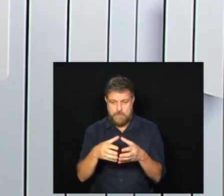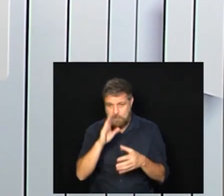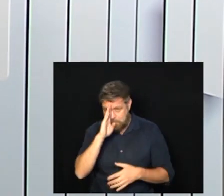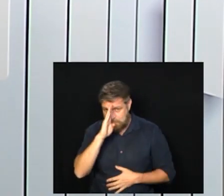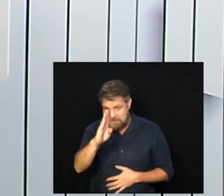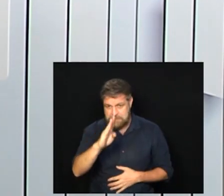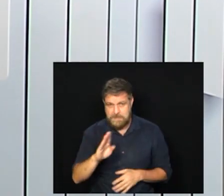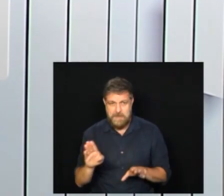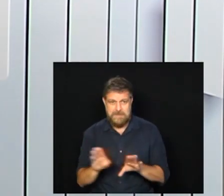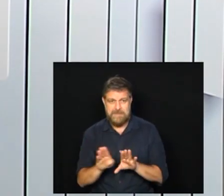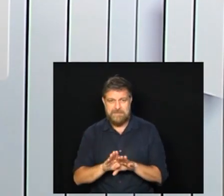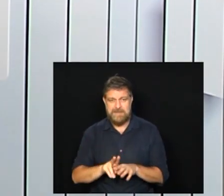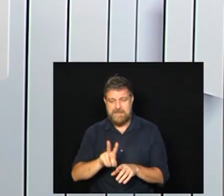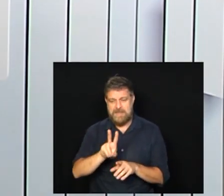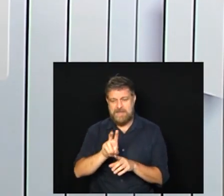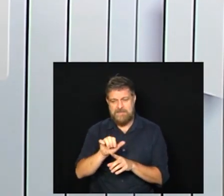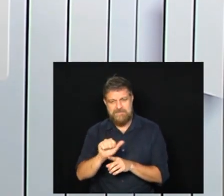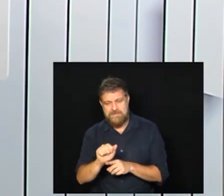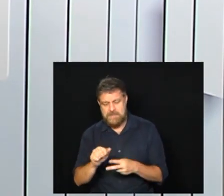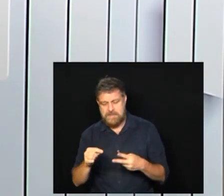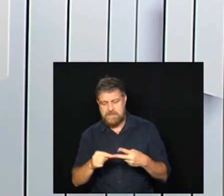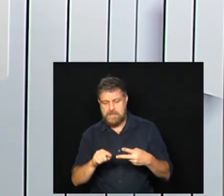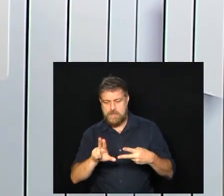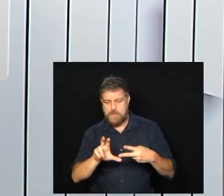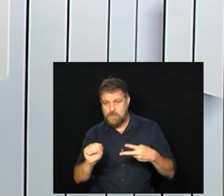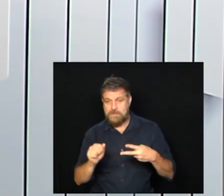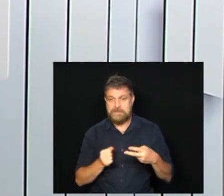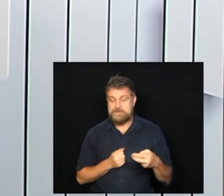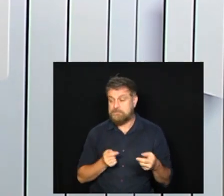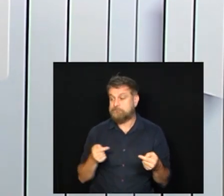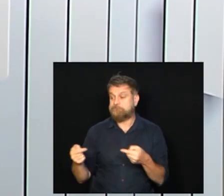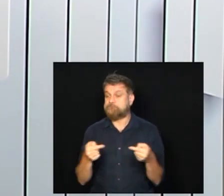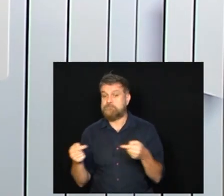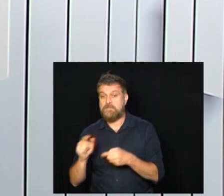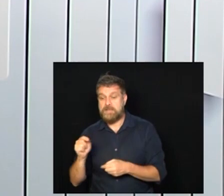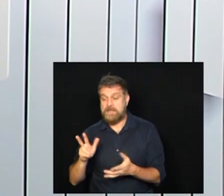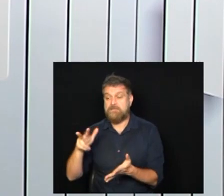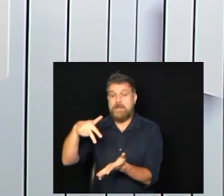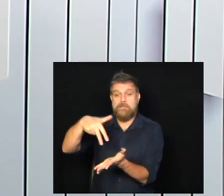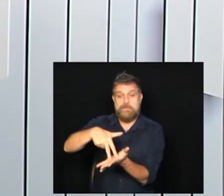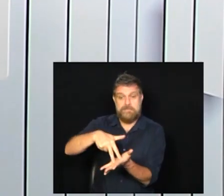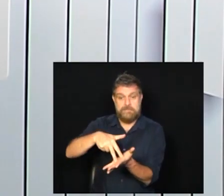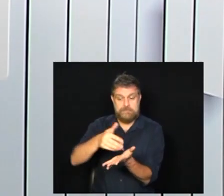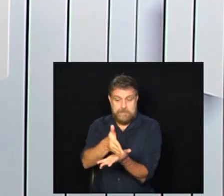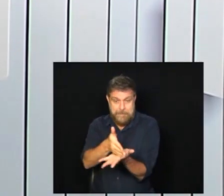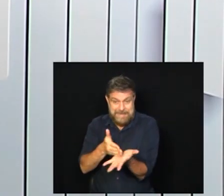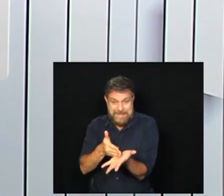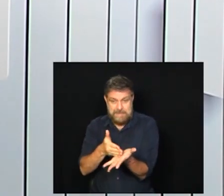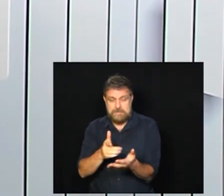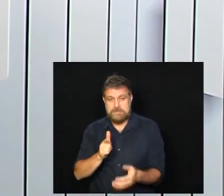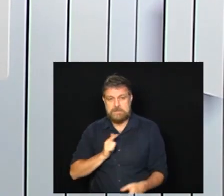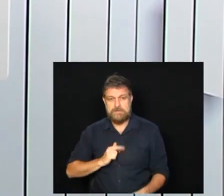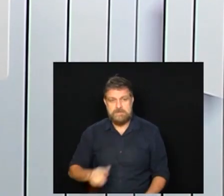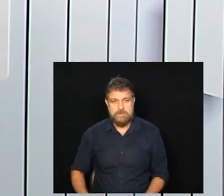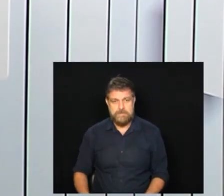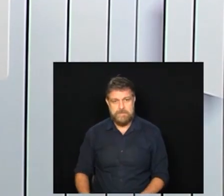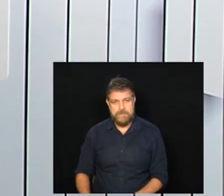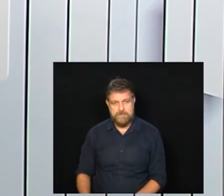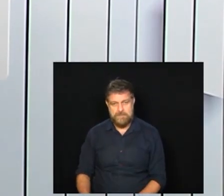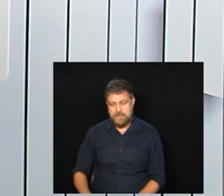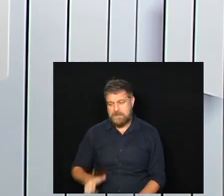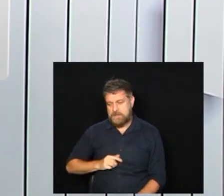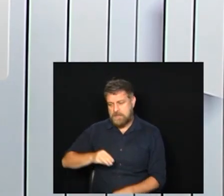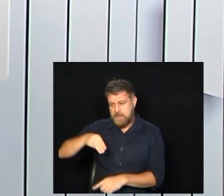Vini Locatelli e Lucas Cândido brigam por uma outra vaga neste meio-campo. O atacante Niltinho sentiu